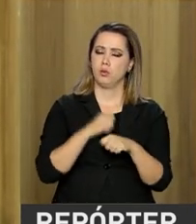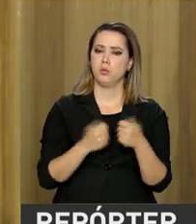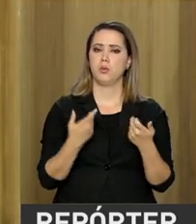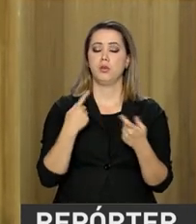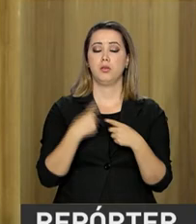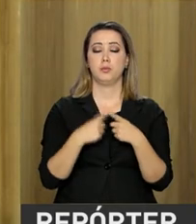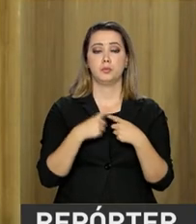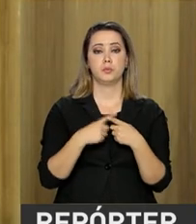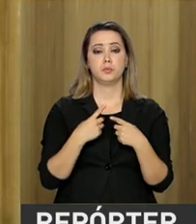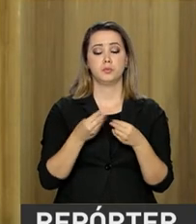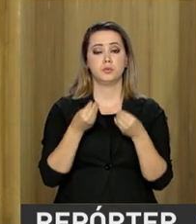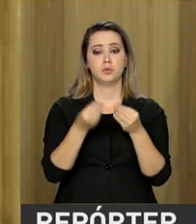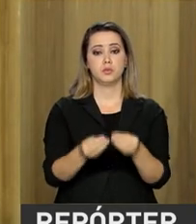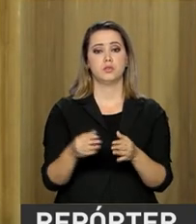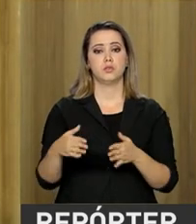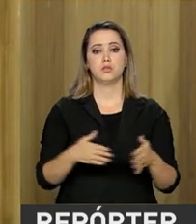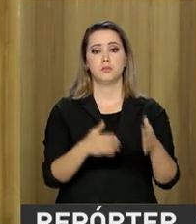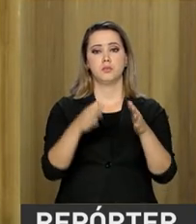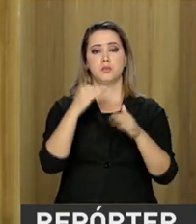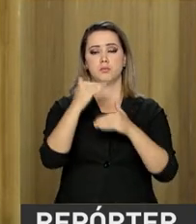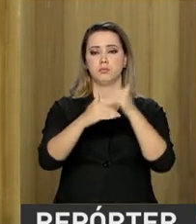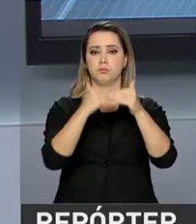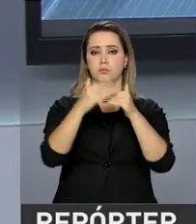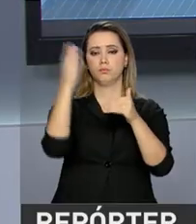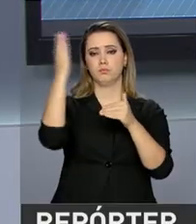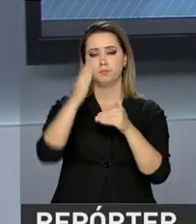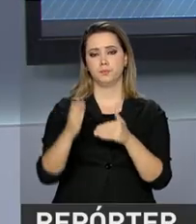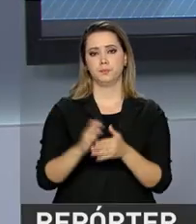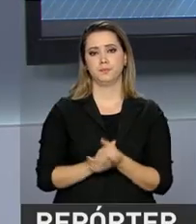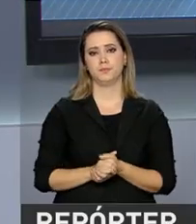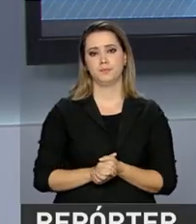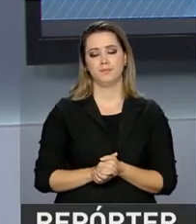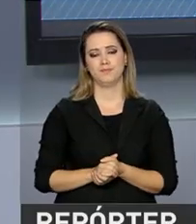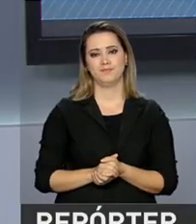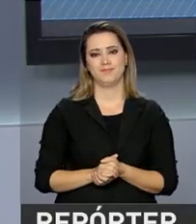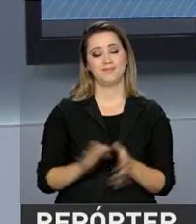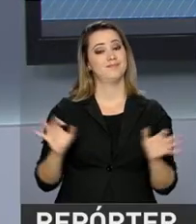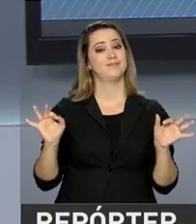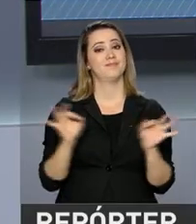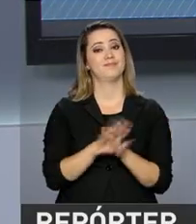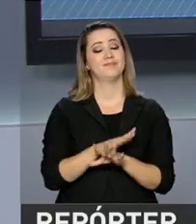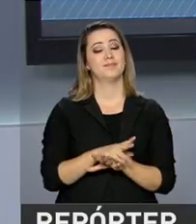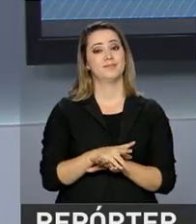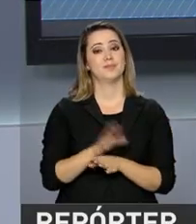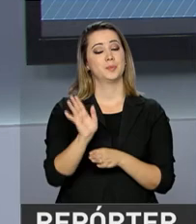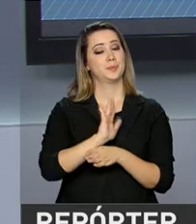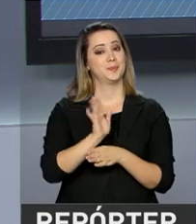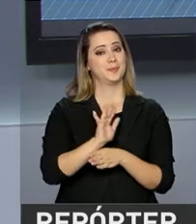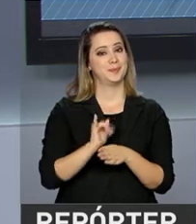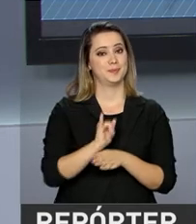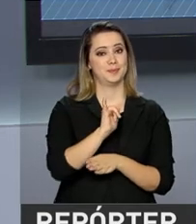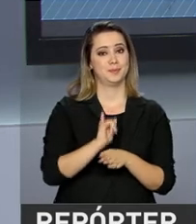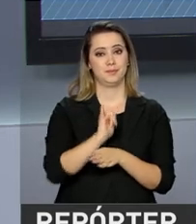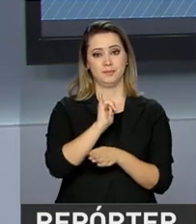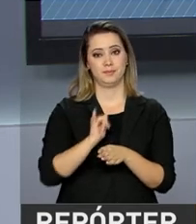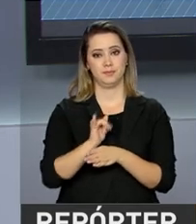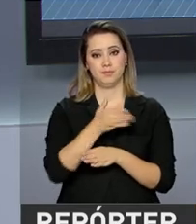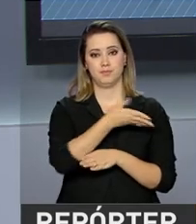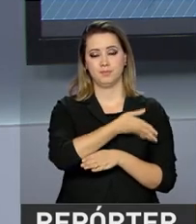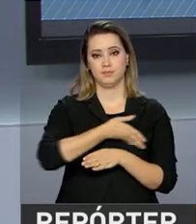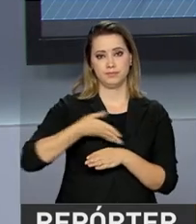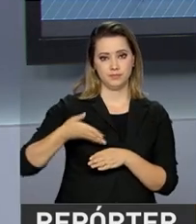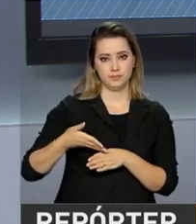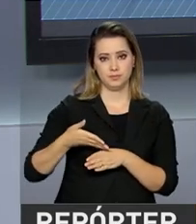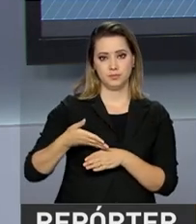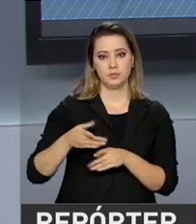assegurar que o país continua a fazer esta edição termina aqui as reportagens completas você confere em